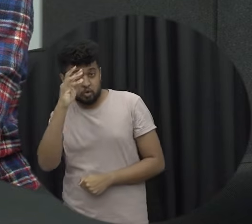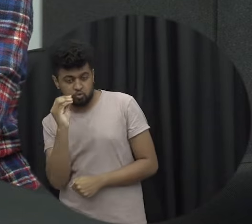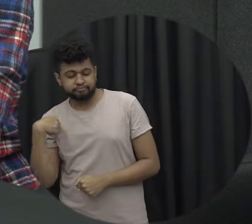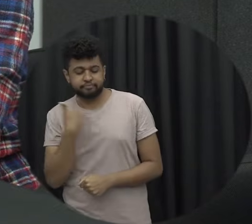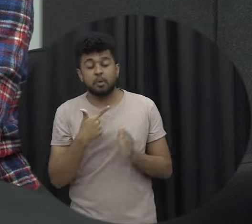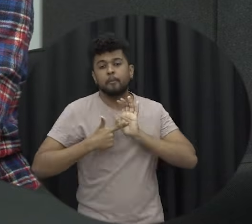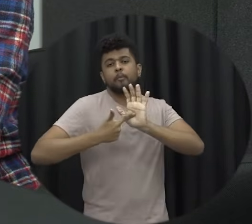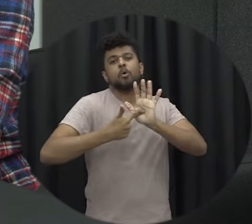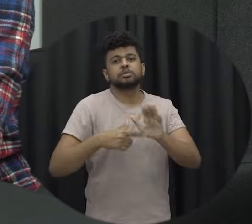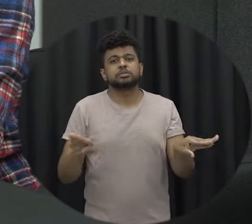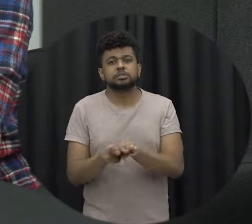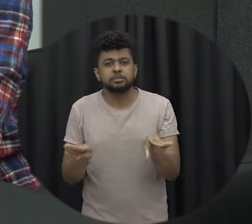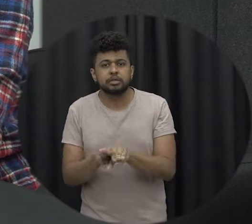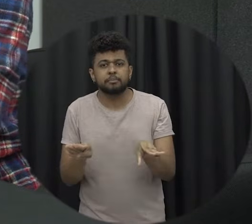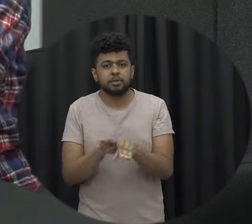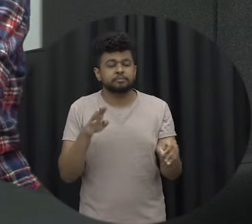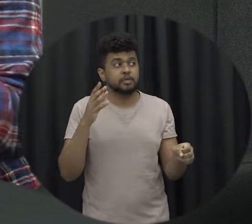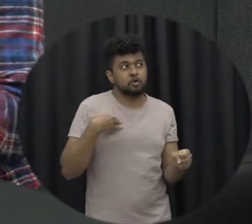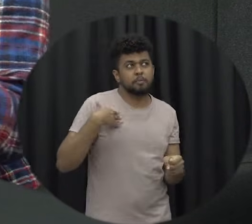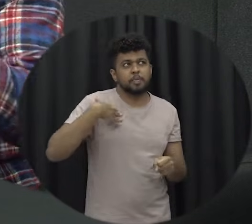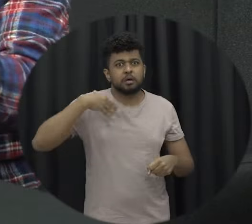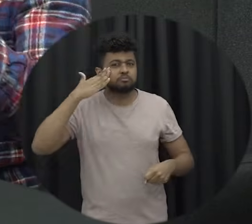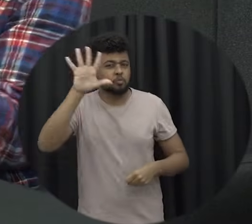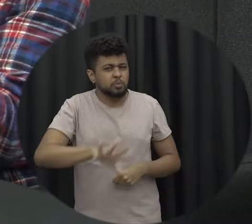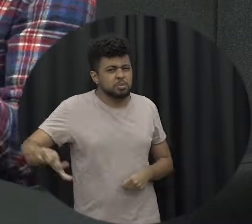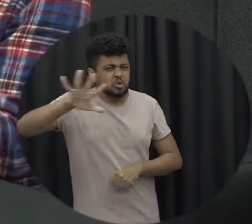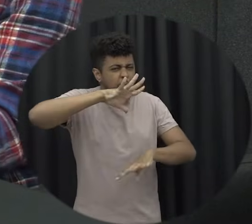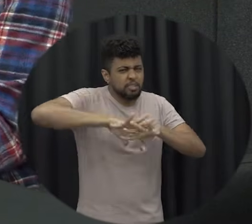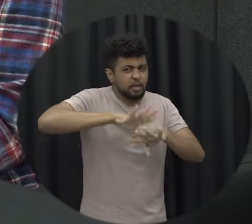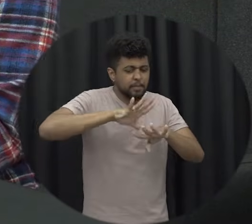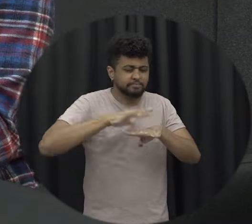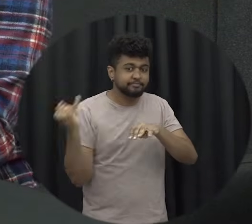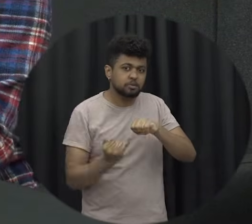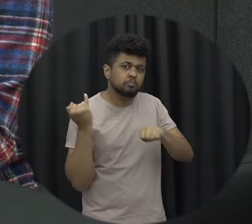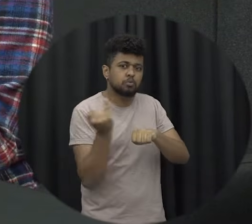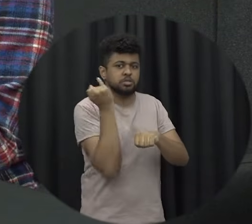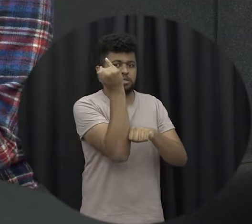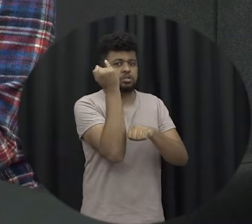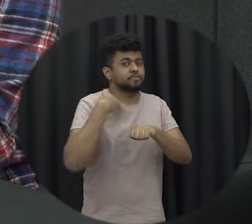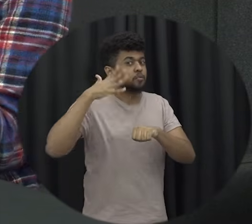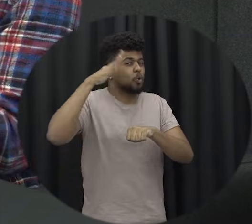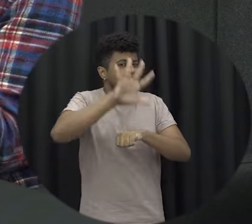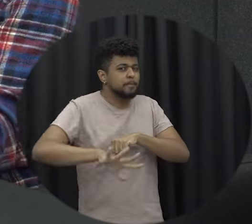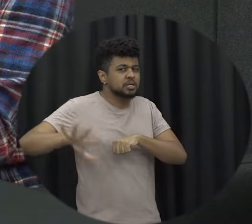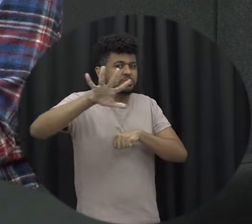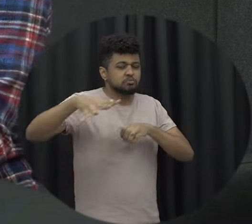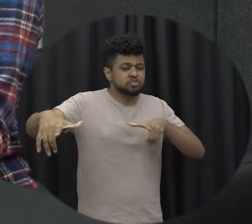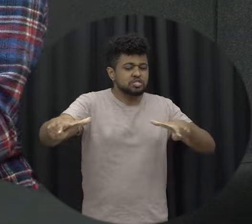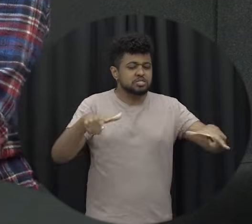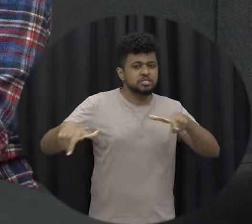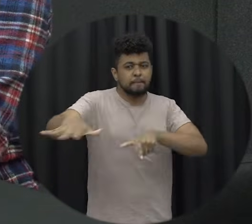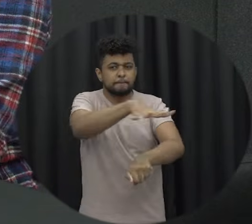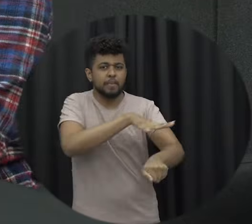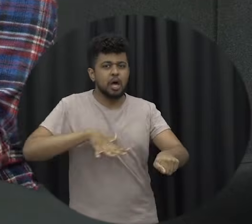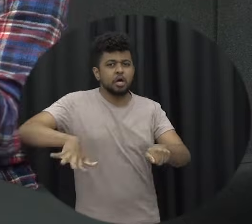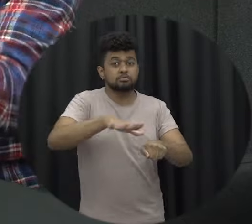compreensão matemática muito, muito importante, compreensão de espaço, né, e também até de física, né, como é que eu